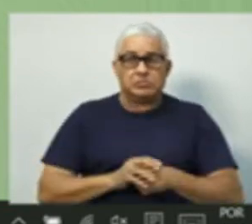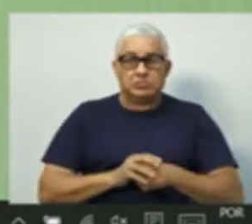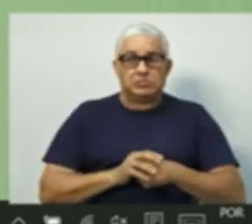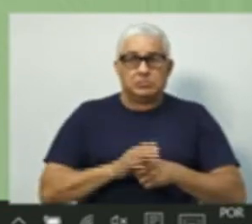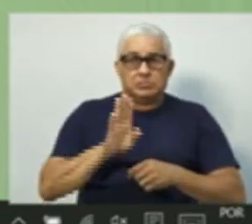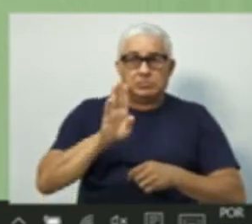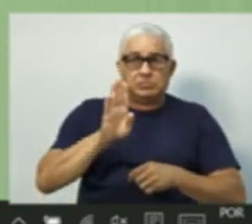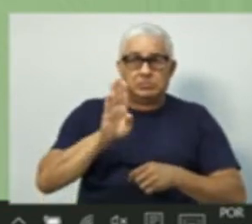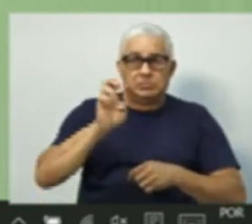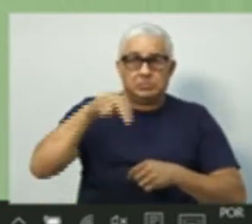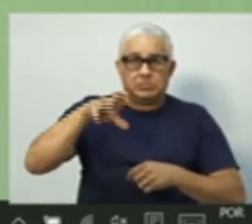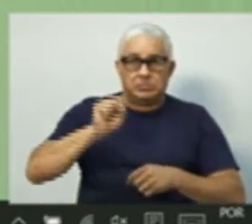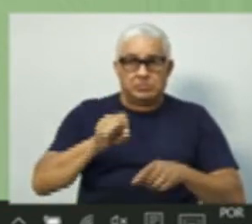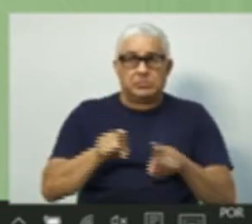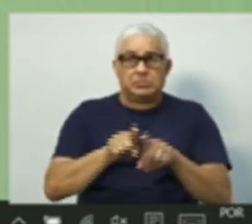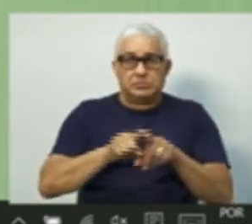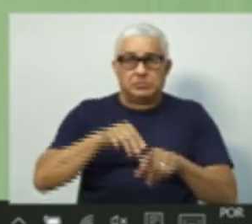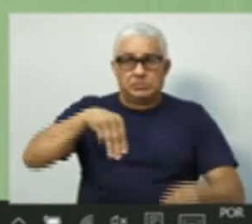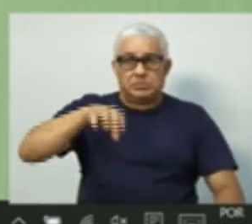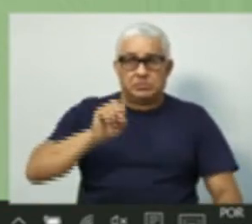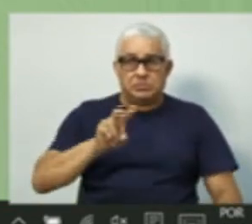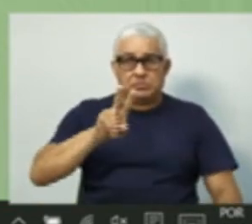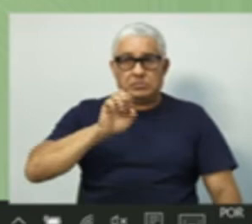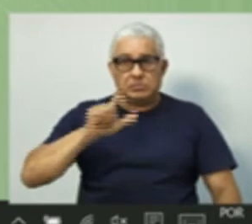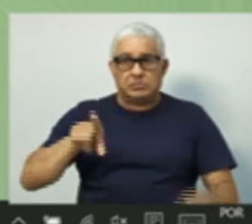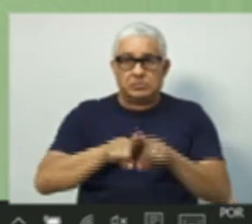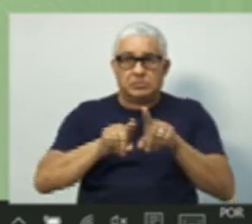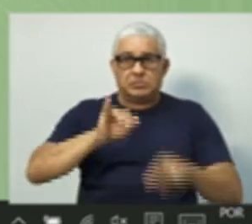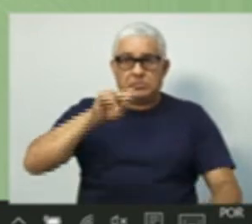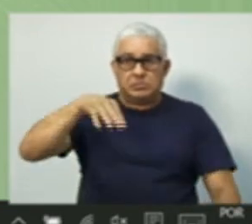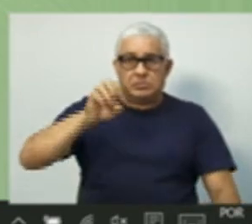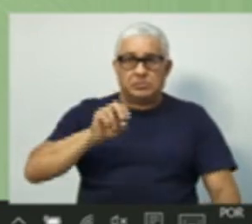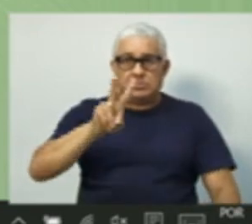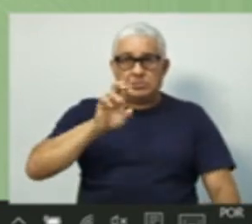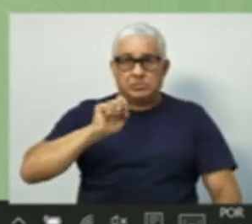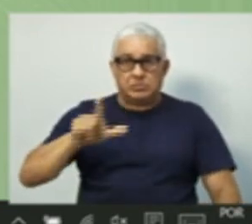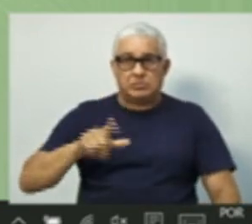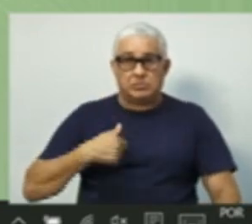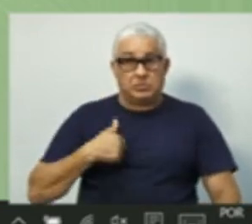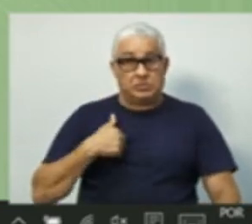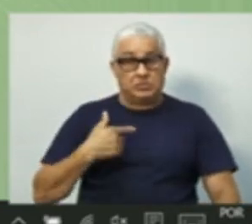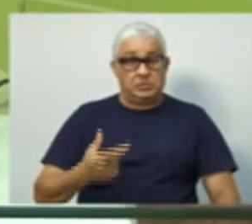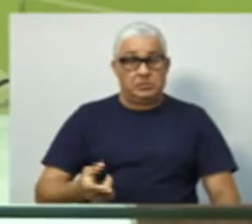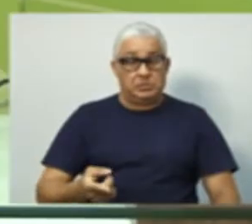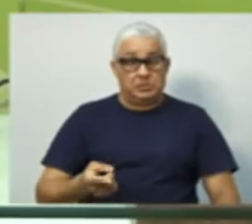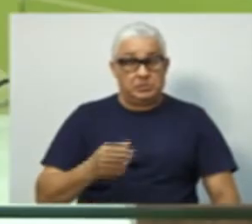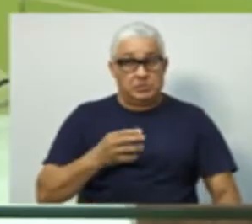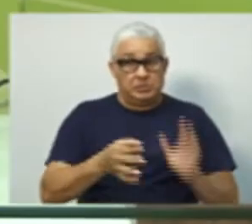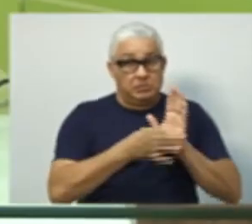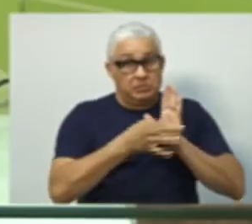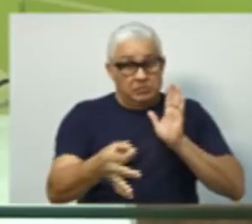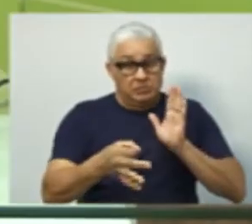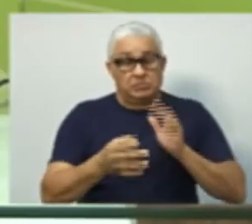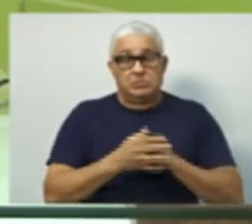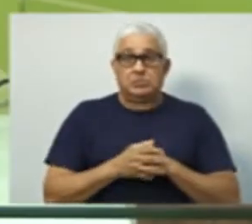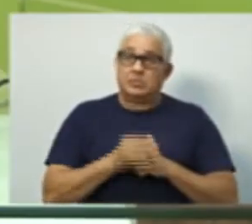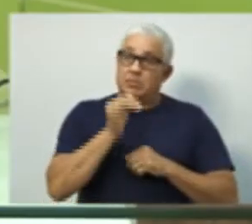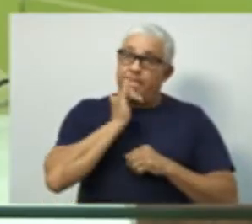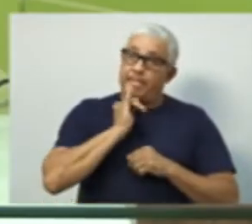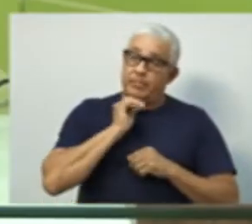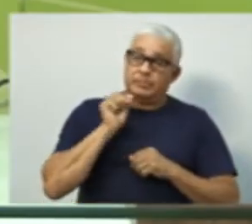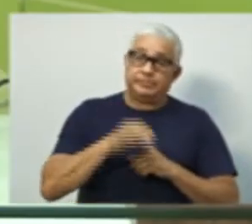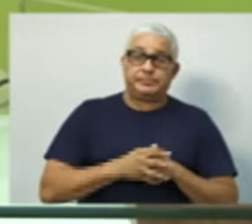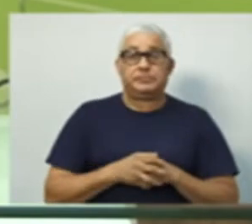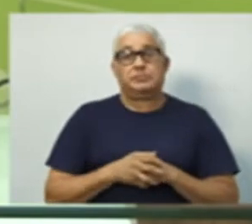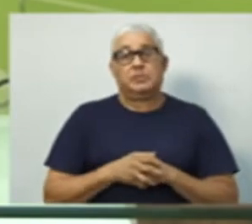disponibilidade. Ponto de equilíbrio é quando eu tenho todas as características, esses aspectos, equilibrados e juntos, né? De